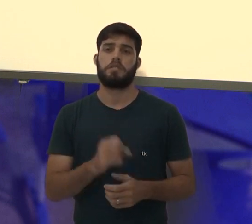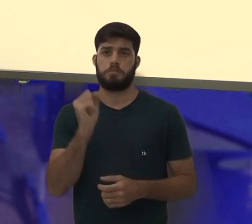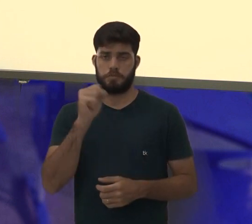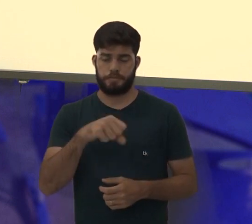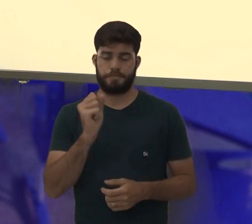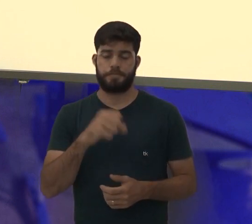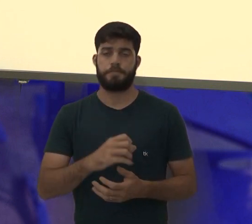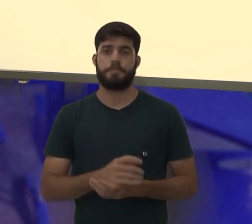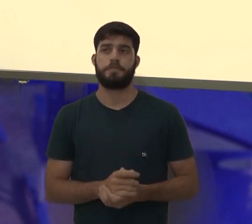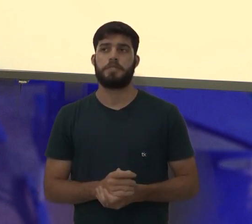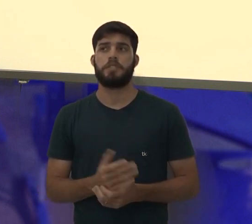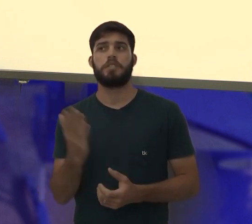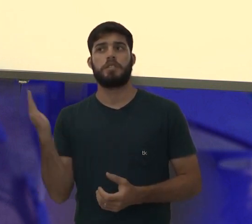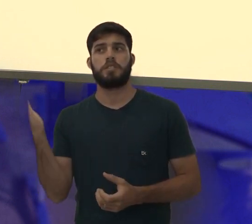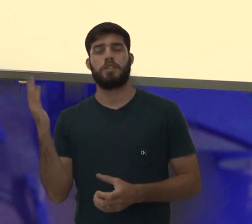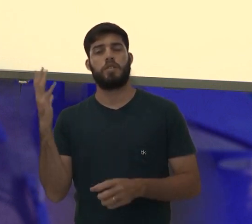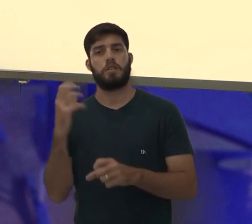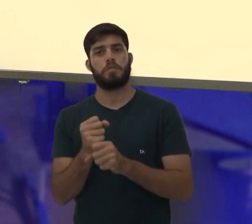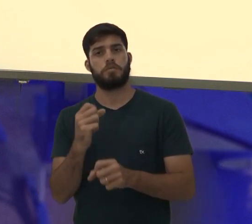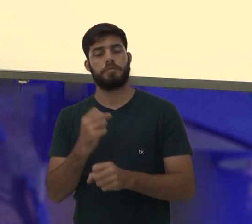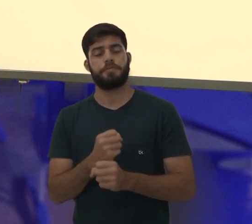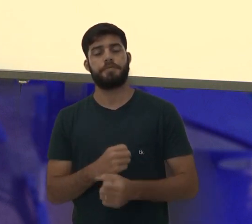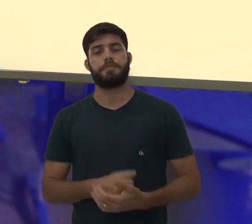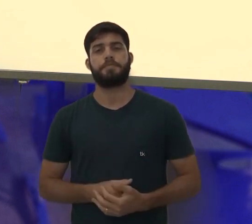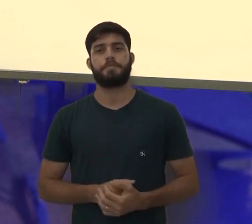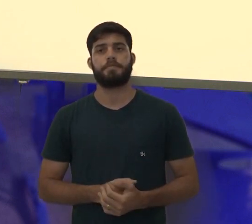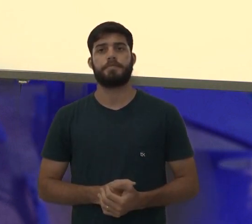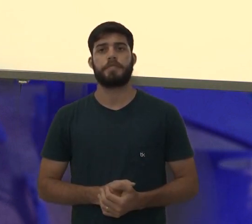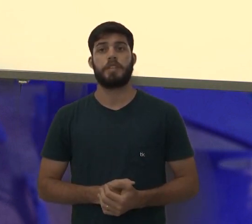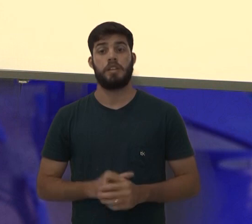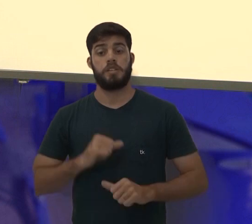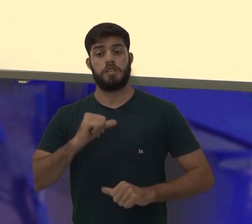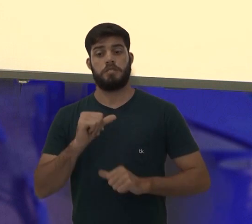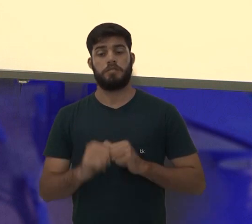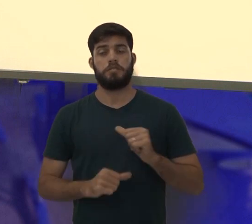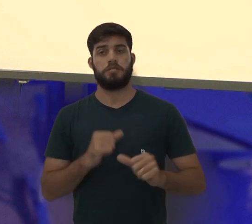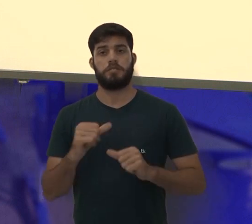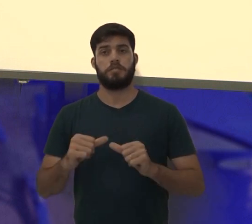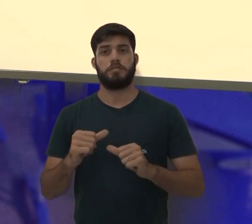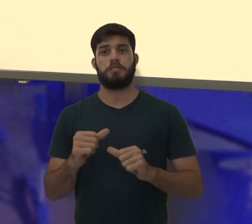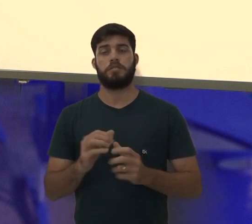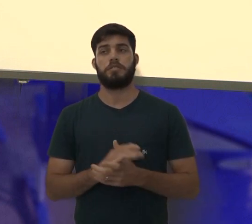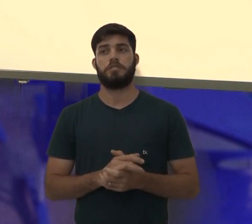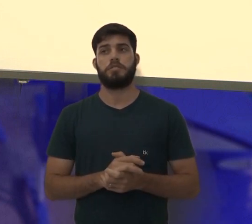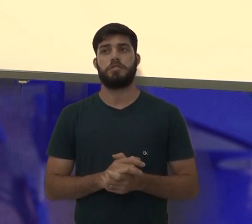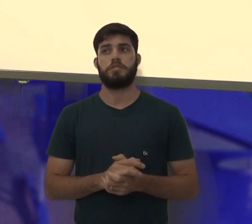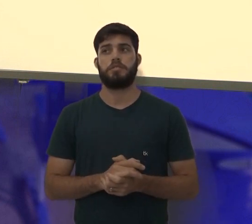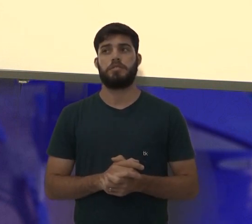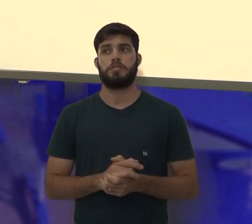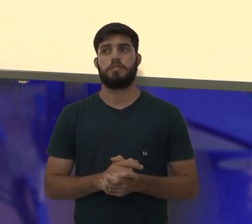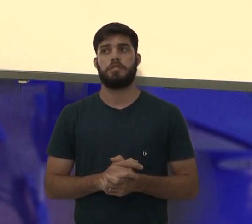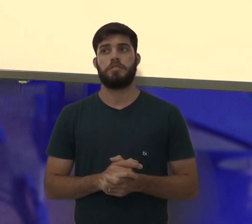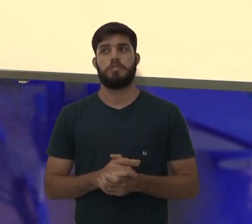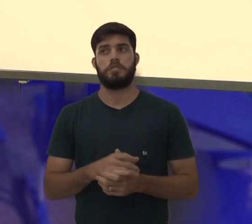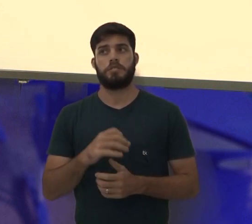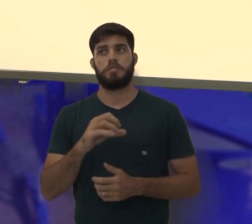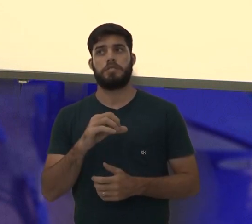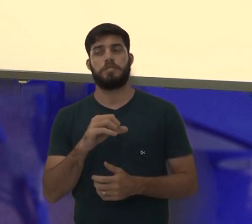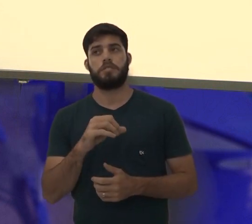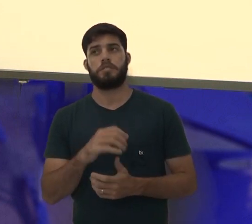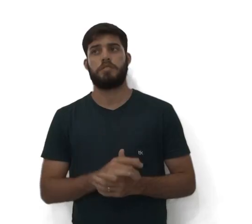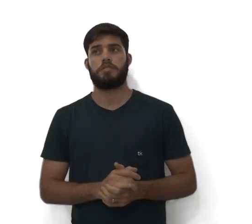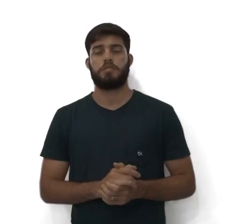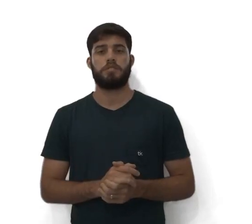era sim. E está aqui a justificativa, não é? Transformamos a expressão por radicais em uma potência com